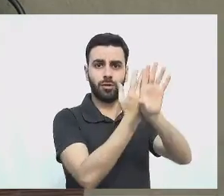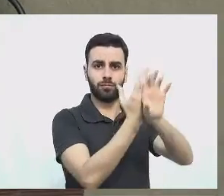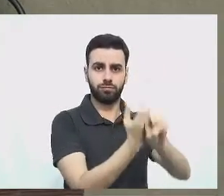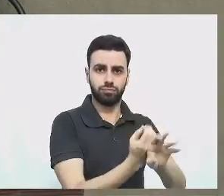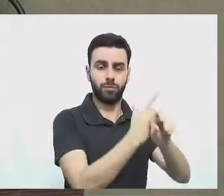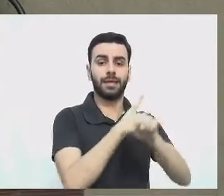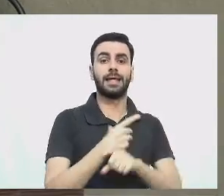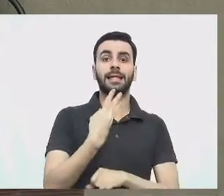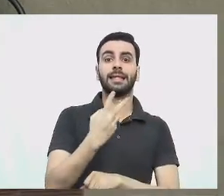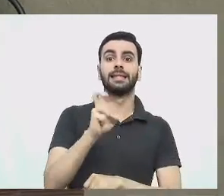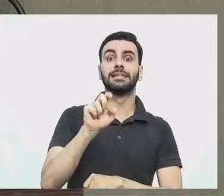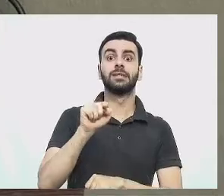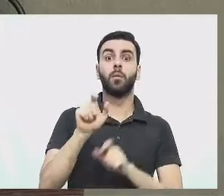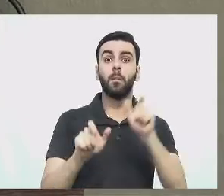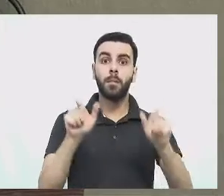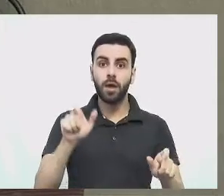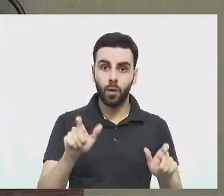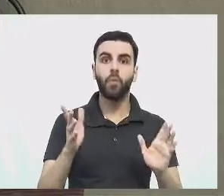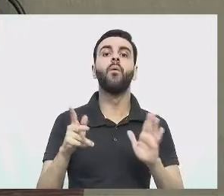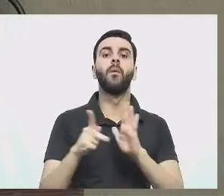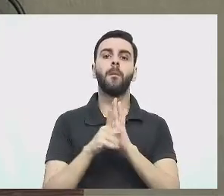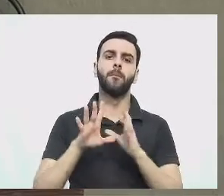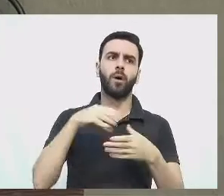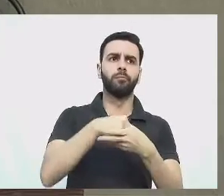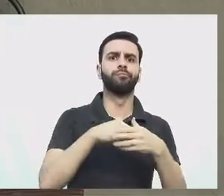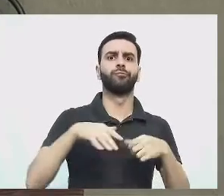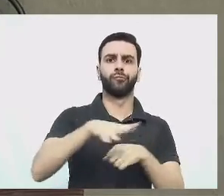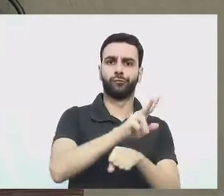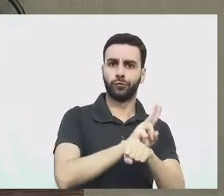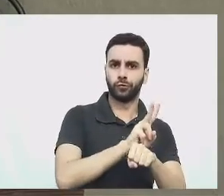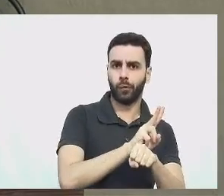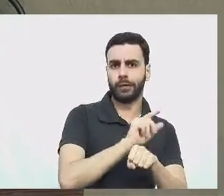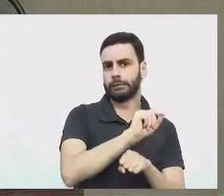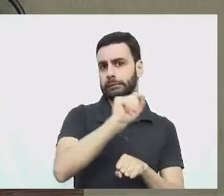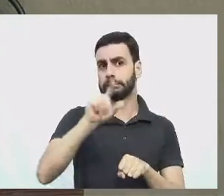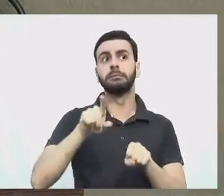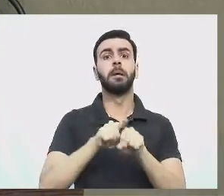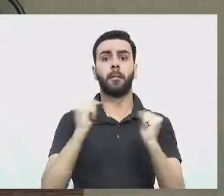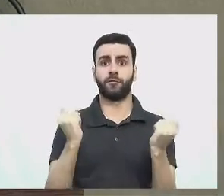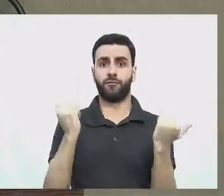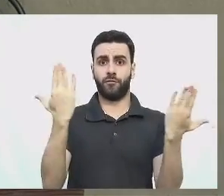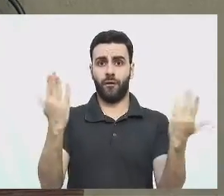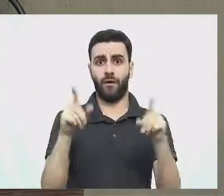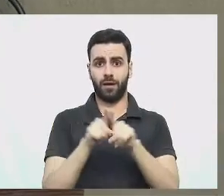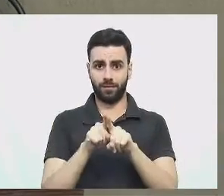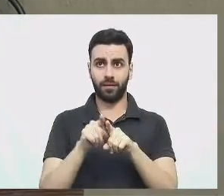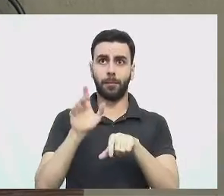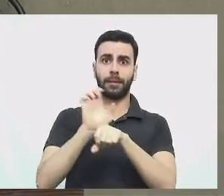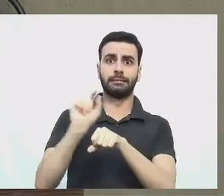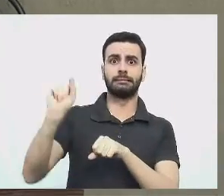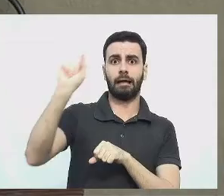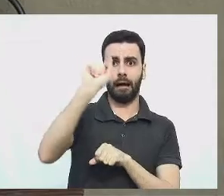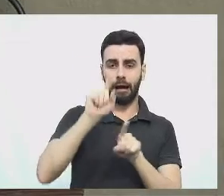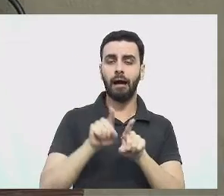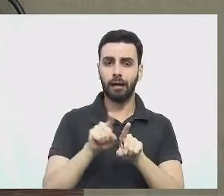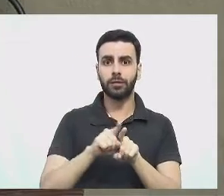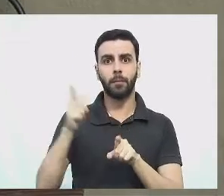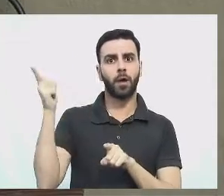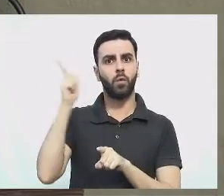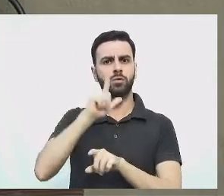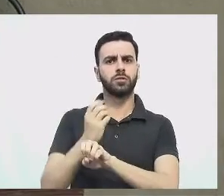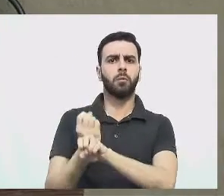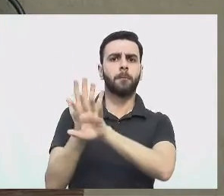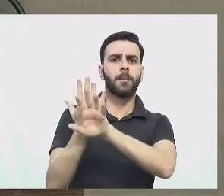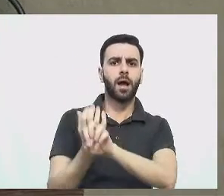partes da região de Viçosa, né? E às vezes até mais distante em outros estados. E